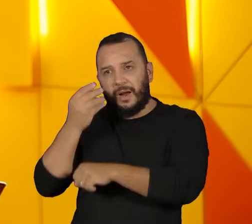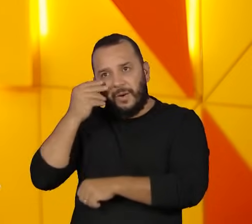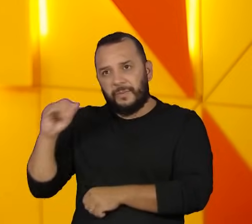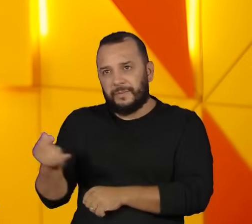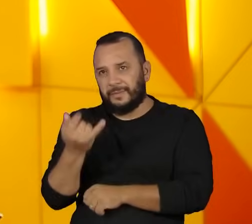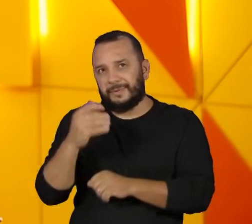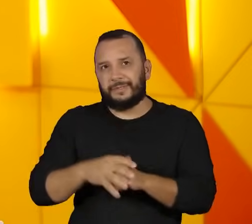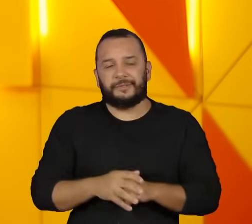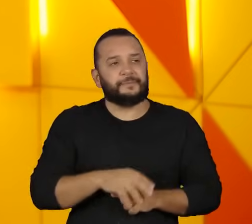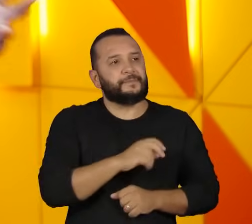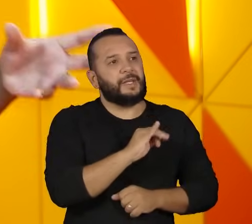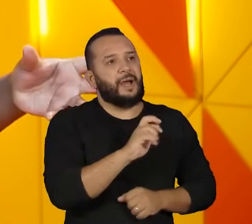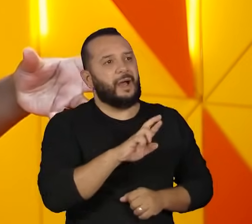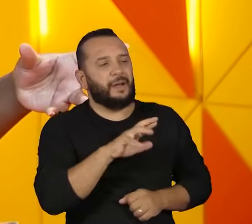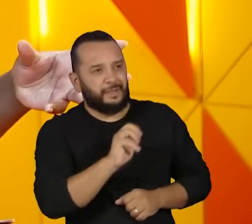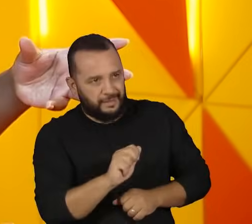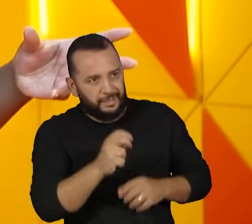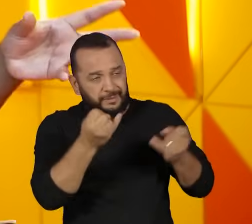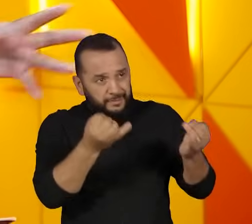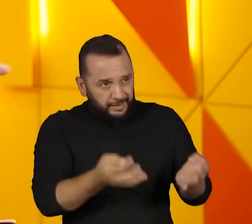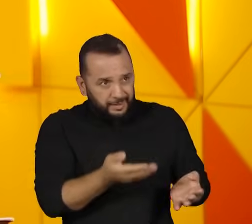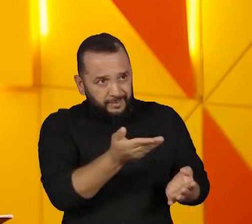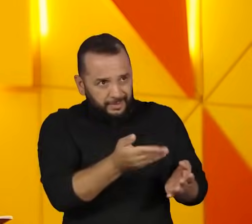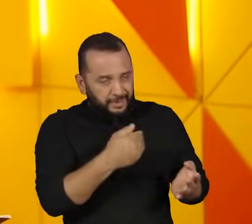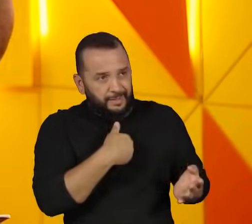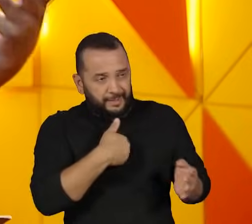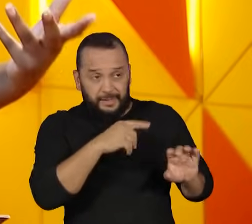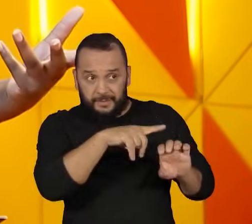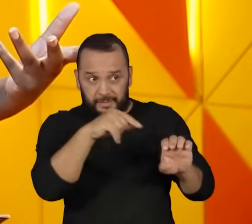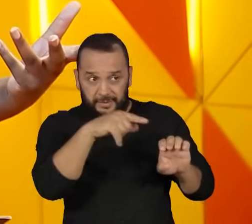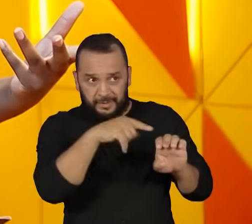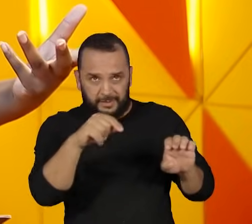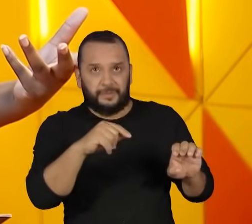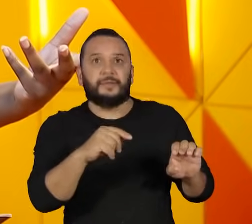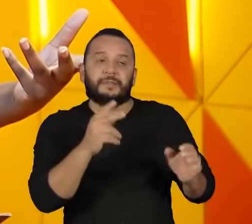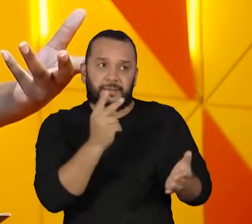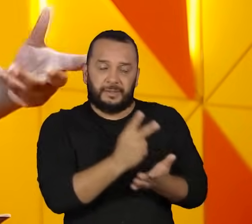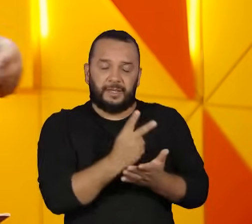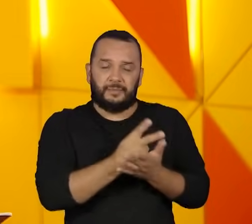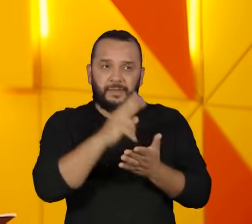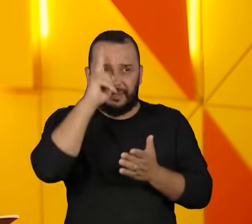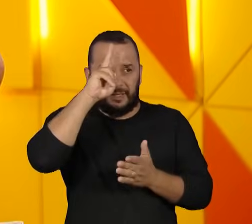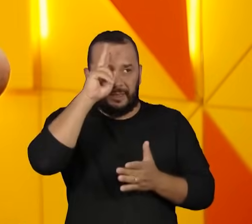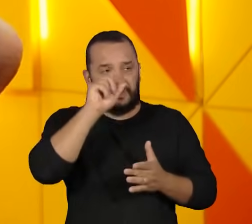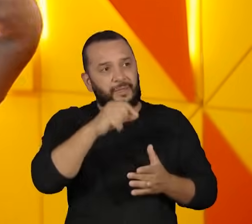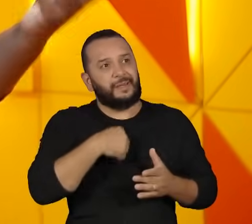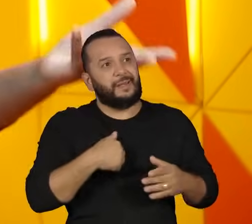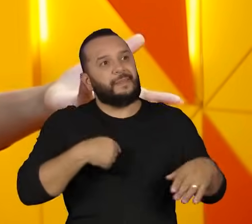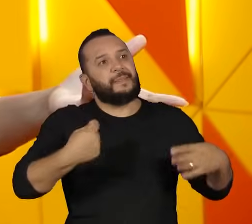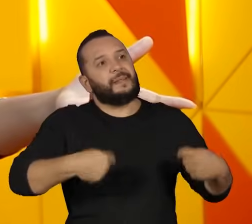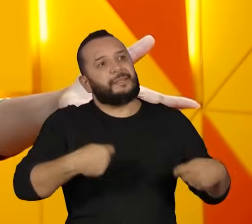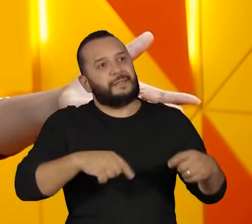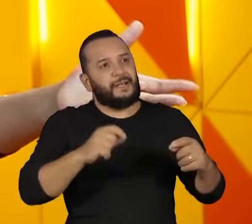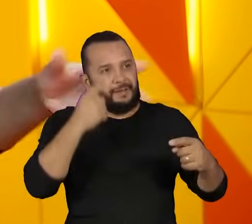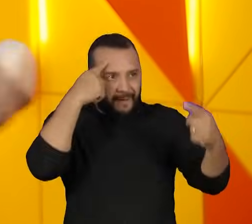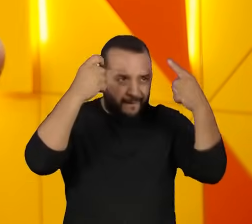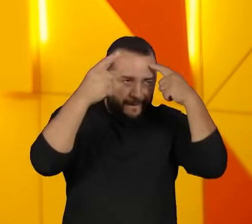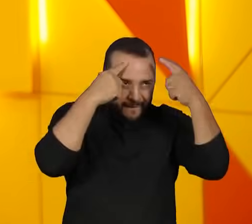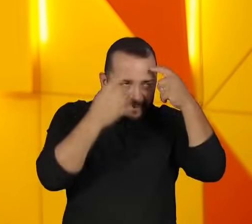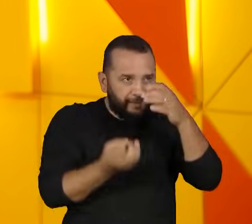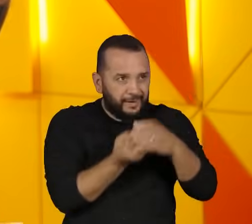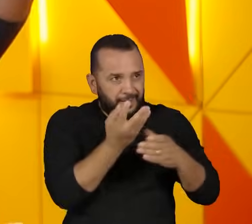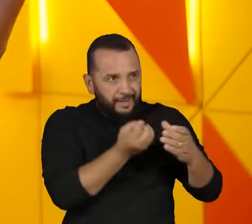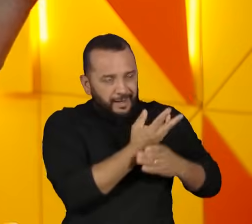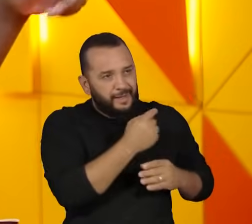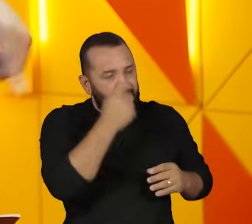E, Yara, quando a gente está falando de empreendedorismo, uma coisa que vem muito sempre à nossa mente é a necessidade de ser criativo.